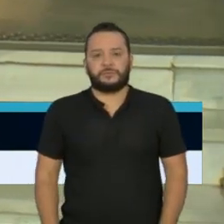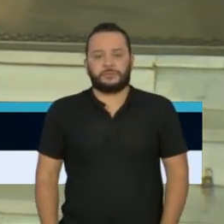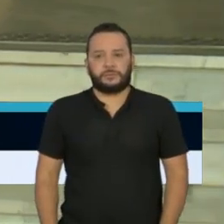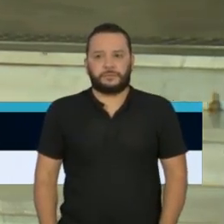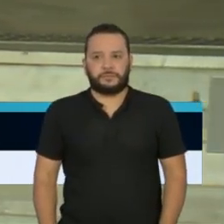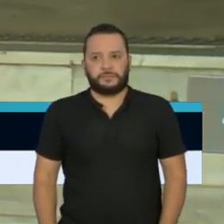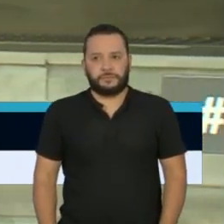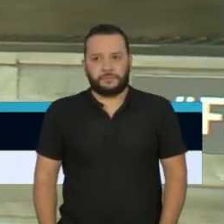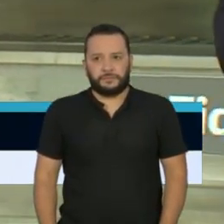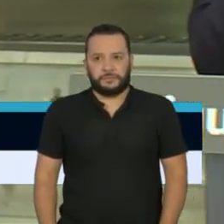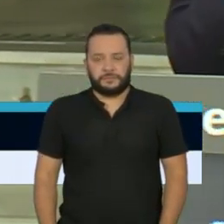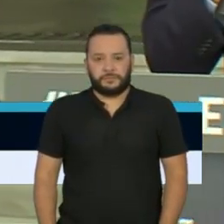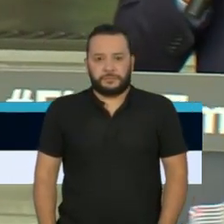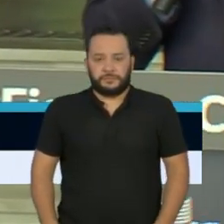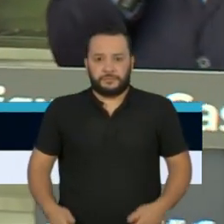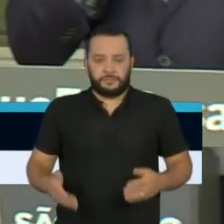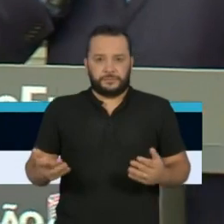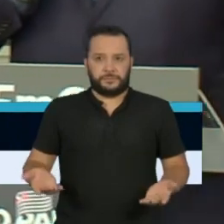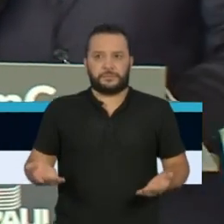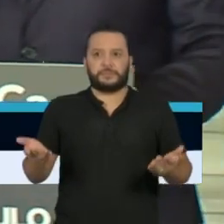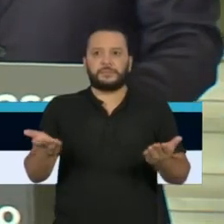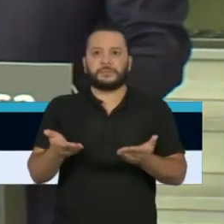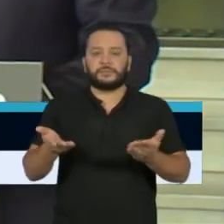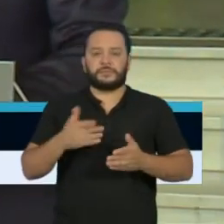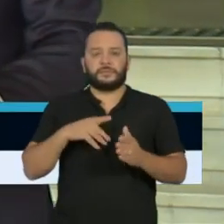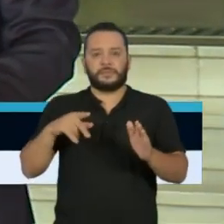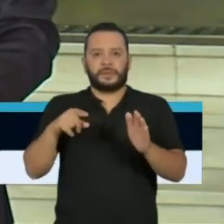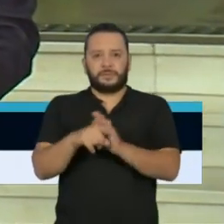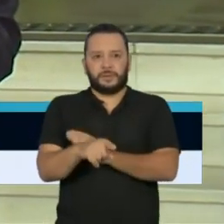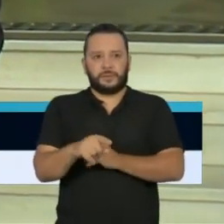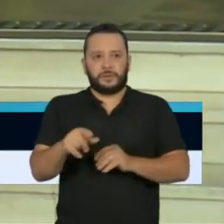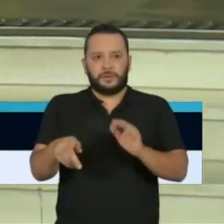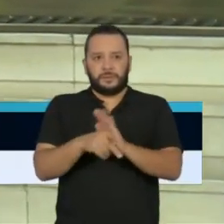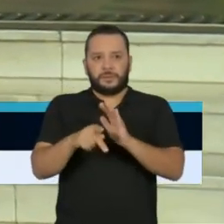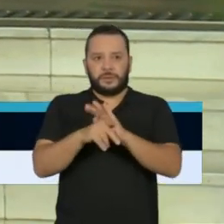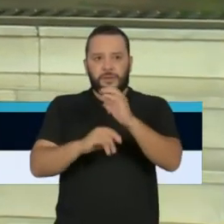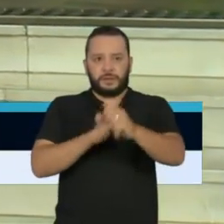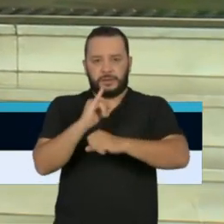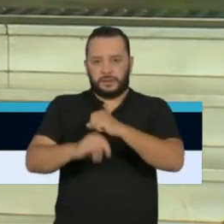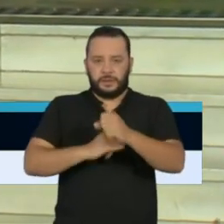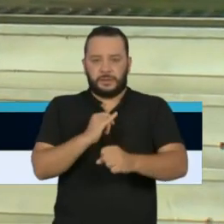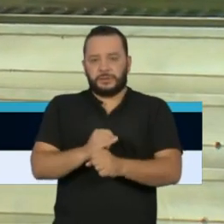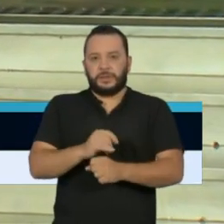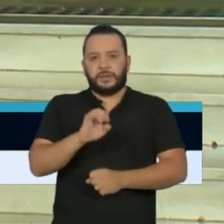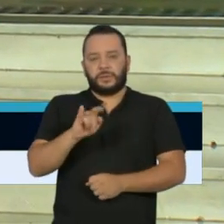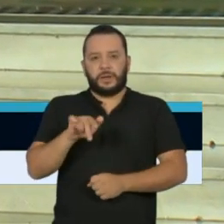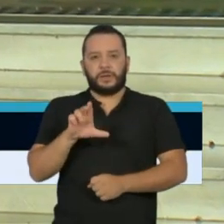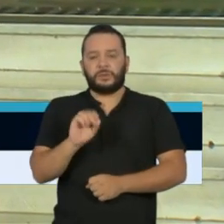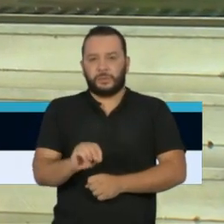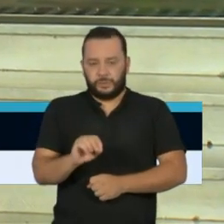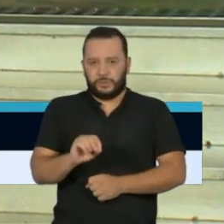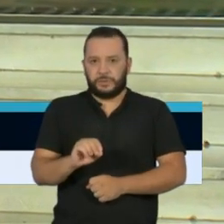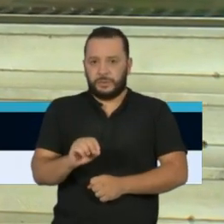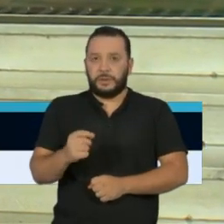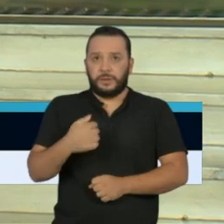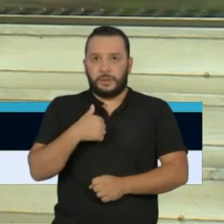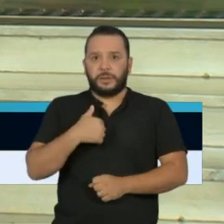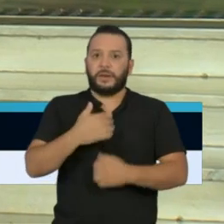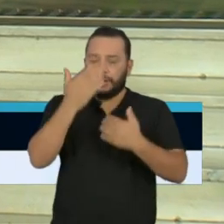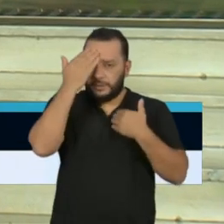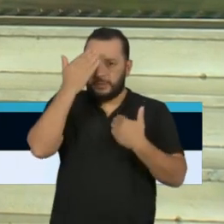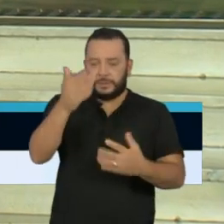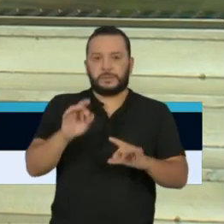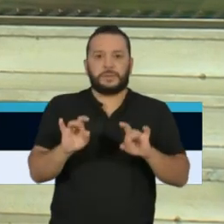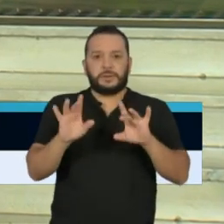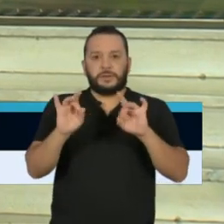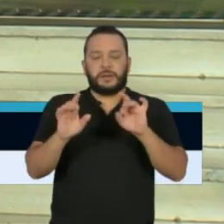bem. Antes de passar à próxima pergunta, que é online, do Eduardo Simões, da agência Reuters, quero fazer um agradecimento muito